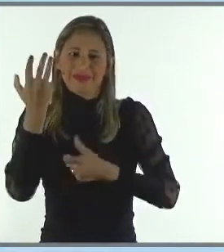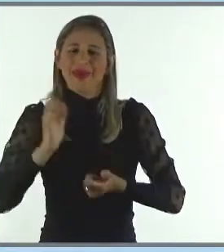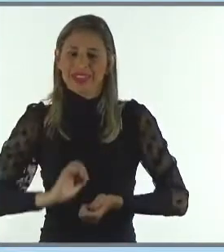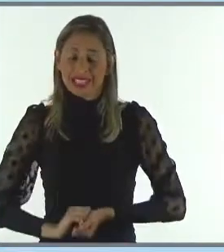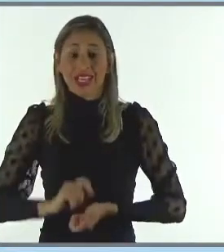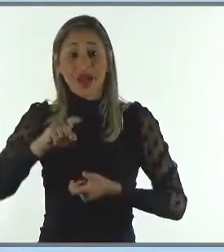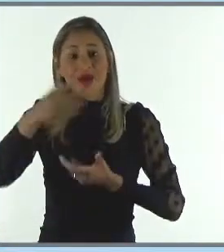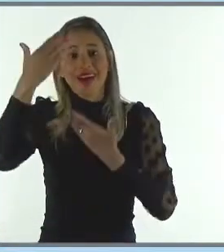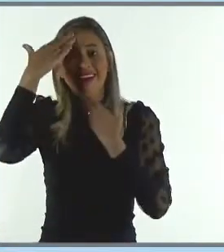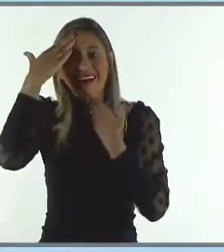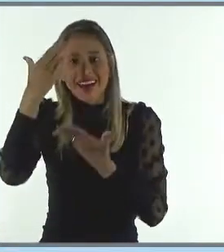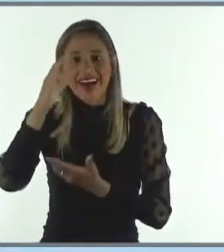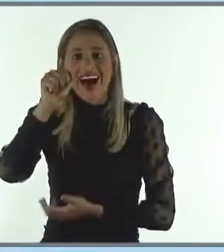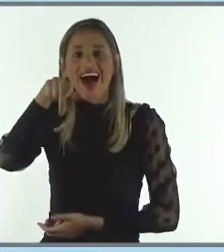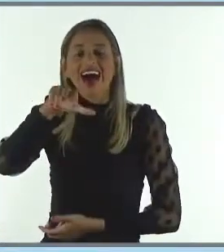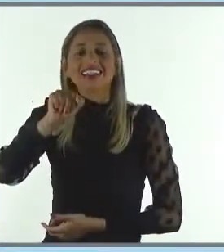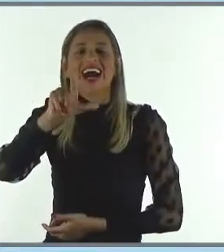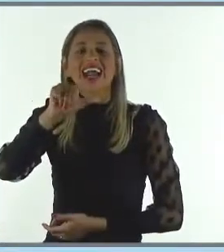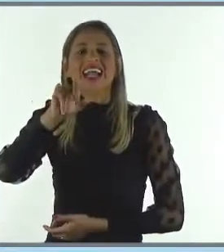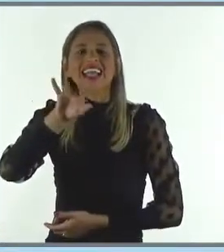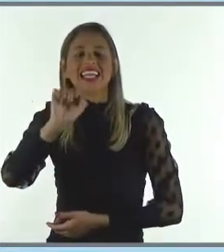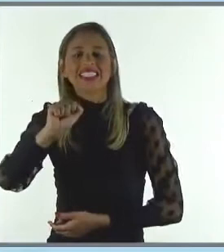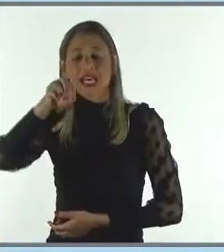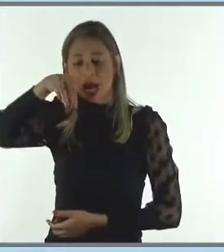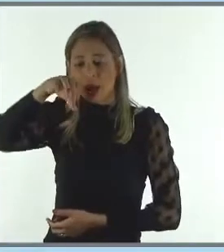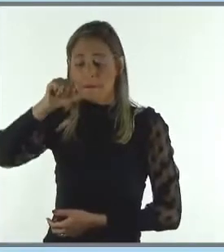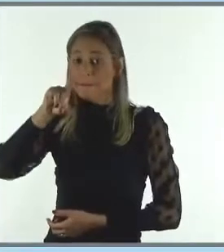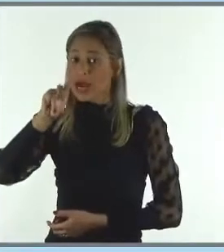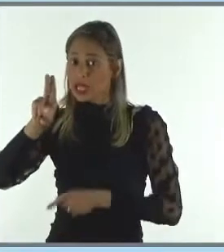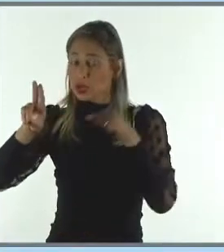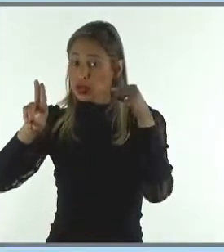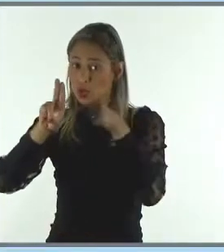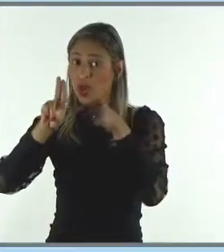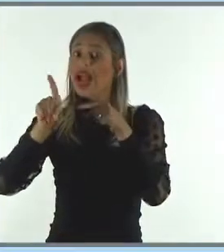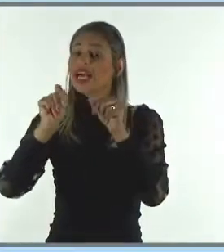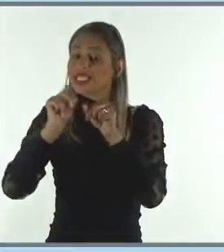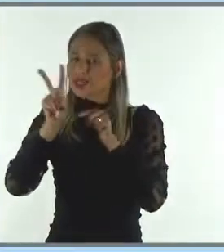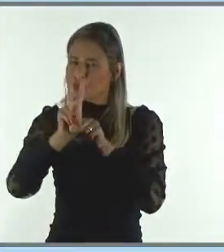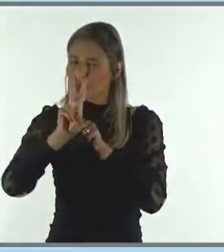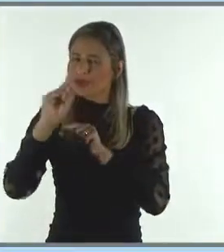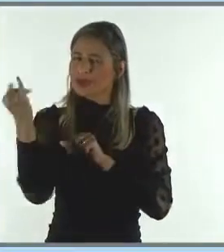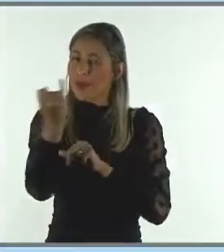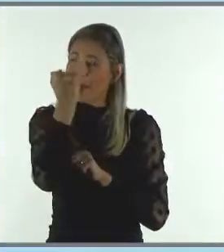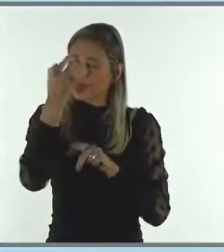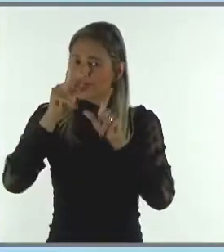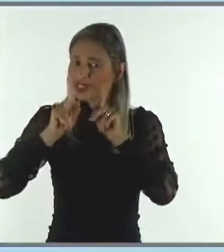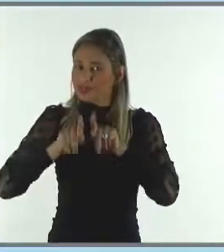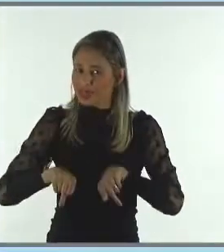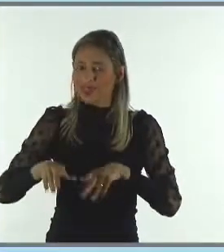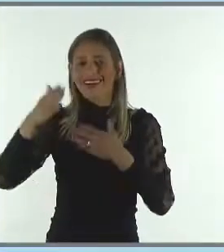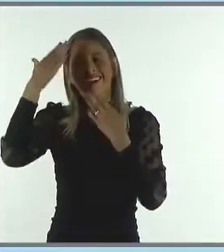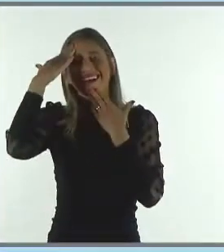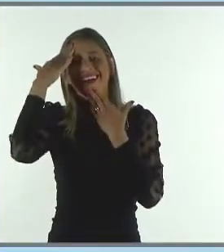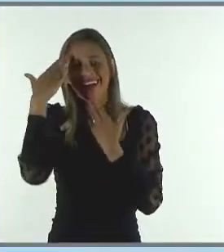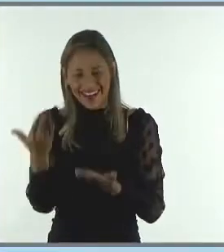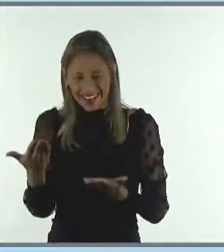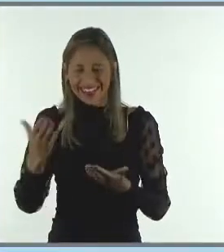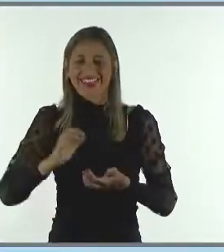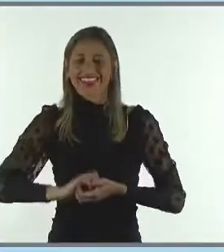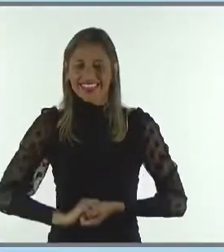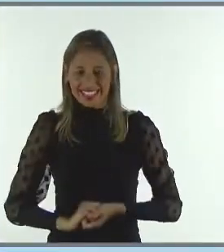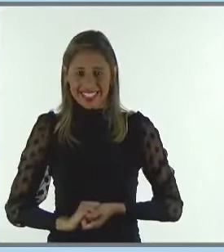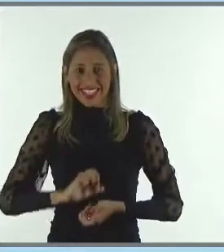quero agradecer a Anelisa, a Madu, que são as nossas curadoras, agradecer muitíssimo